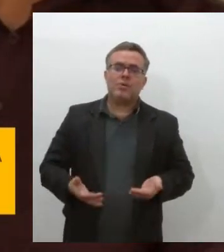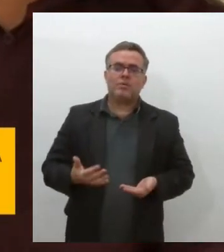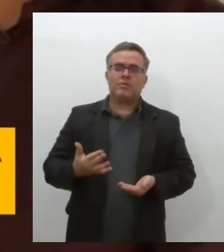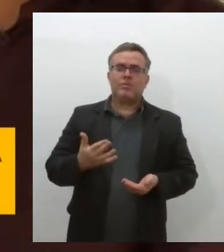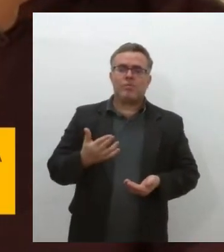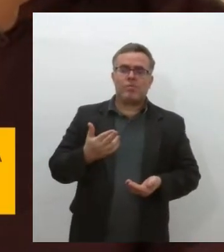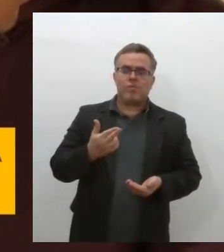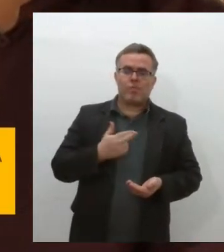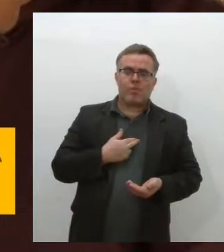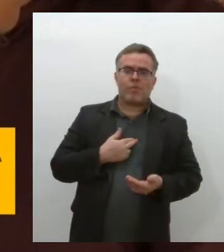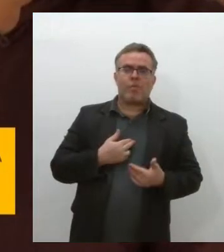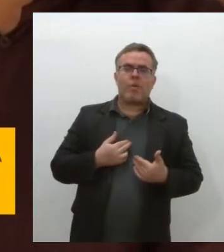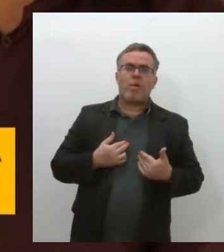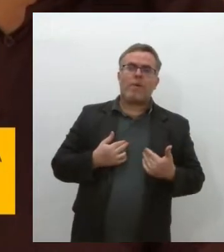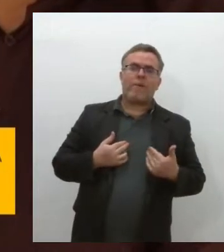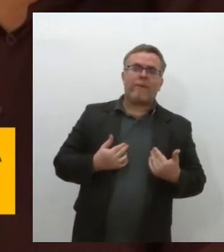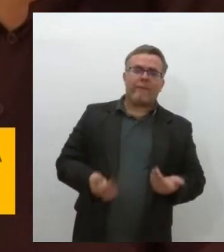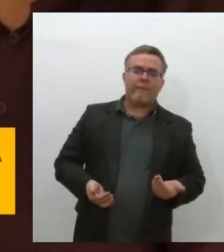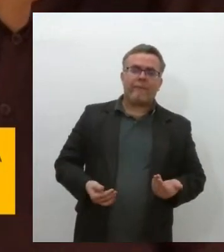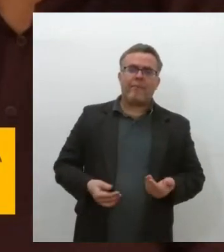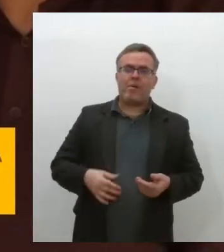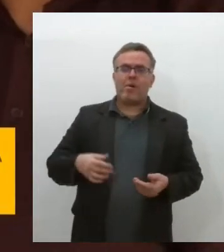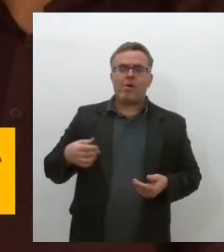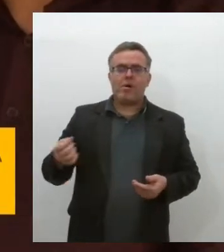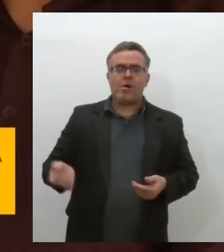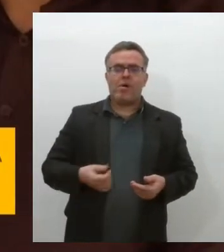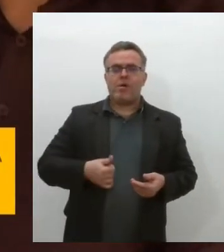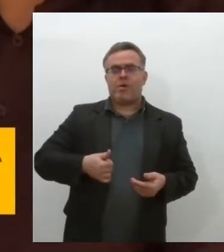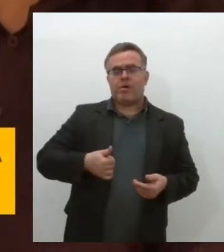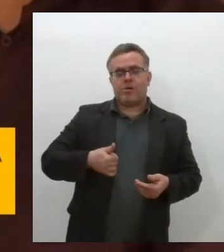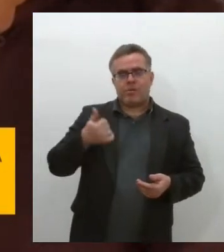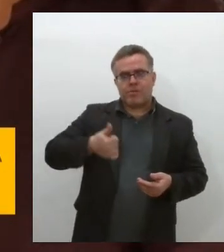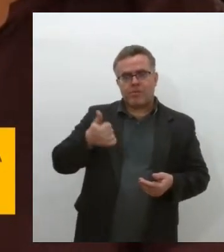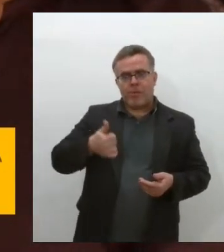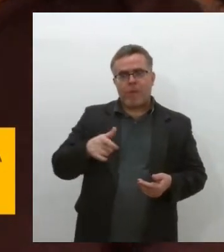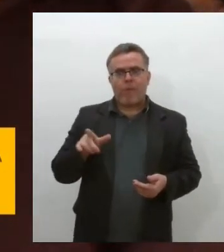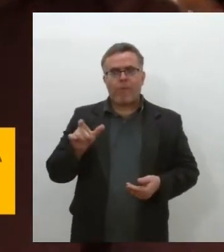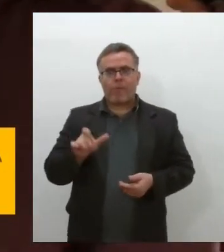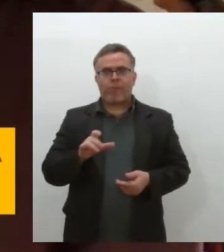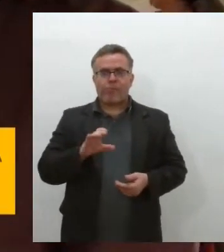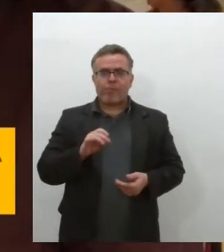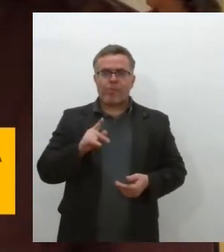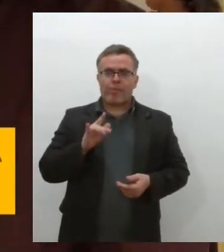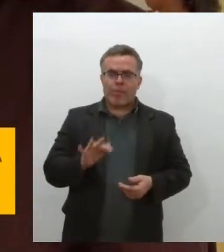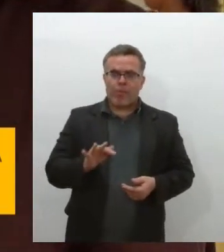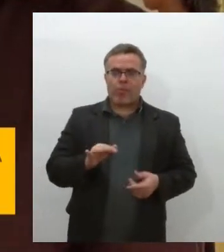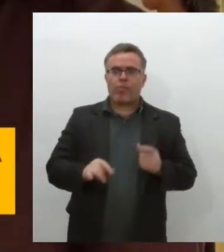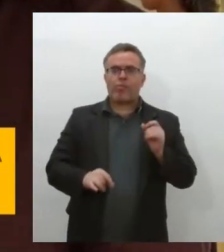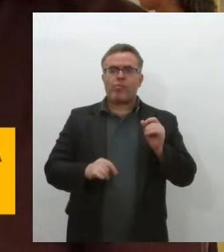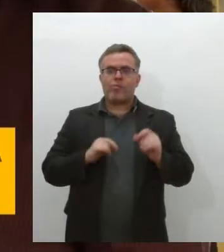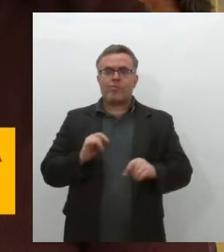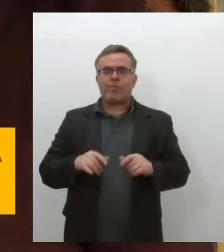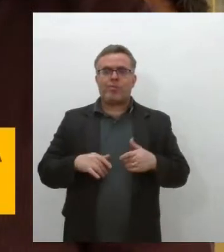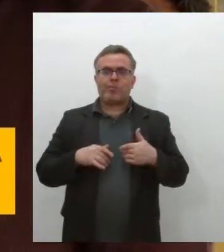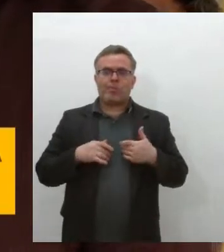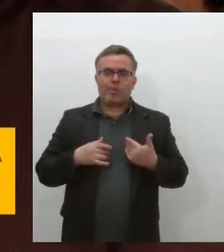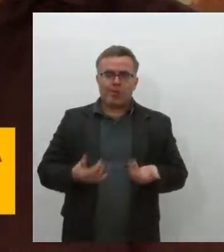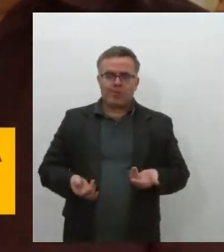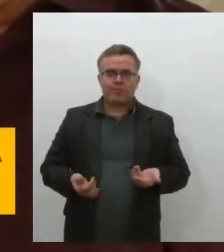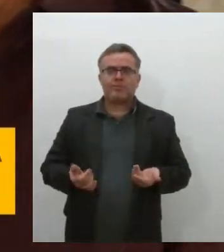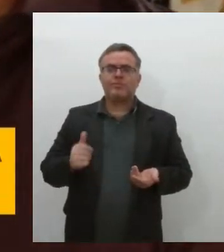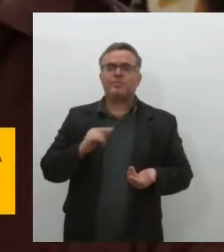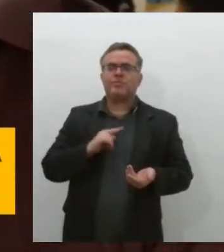por exemplo, quiser tirar uma primeira via, né, do CPF? É do CPF para a primeira via, a pessoa tem que